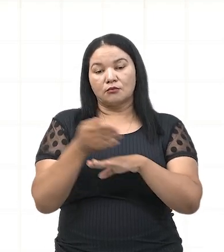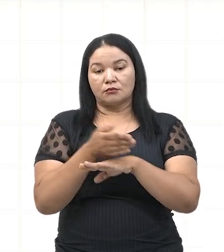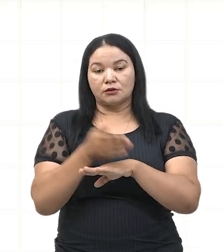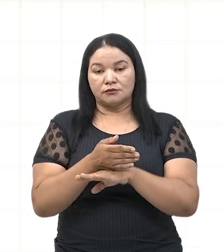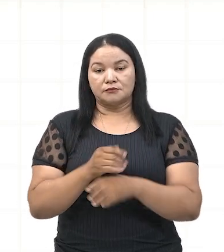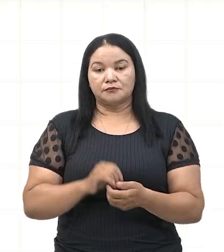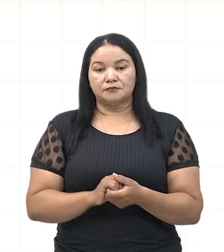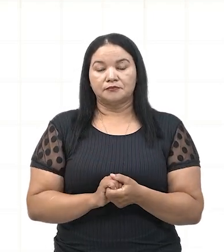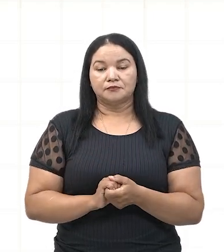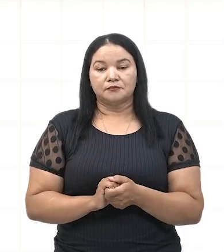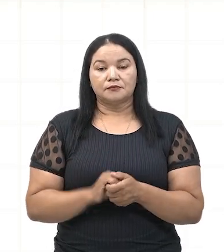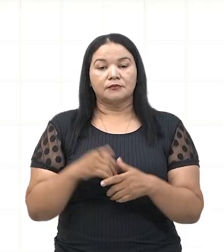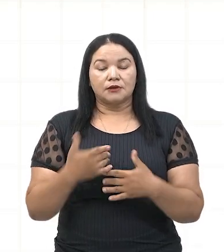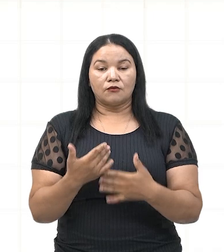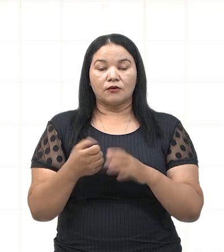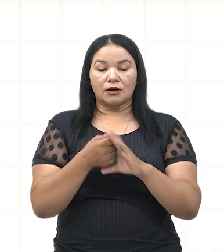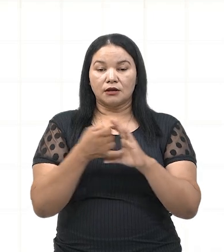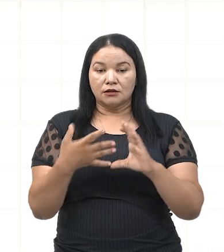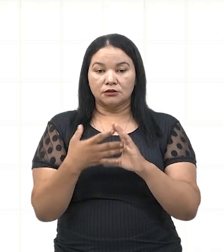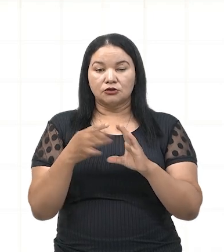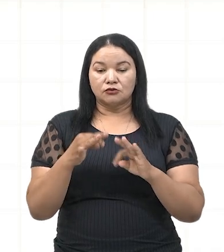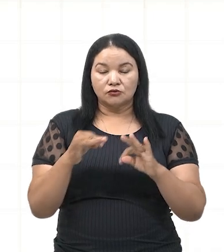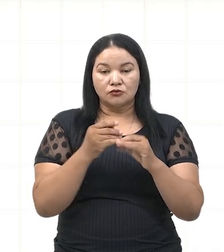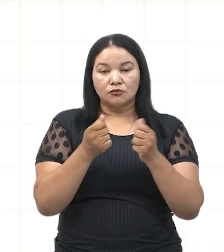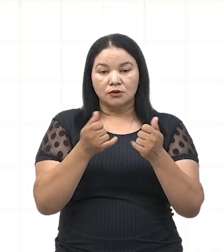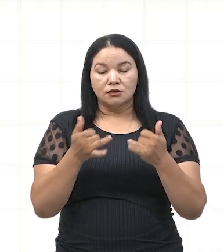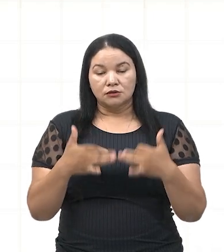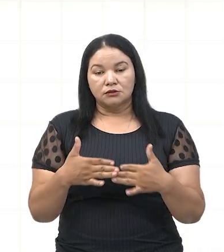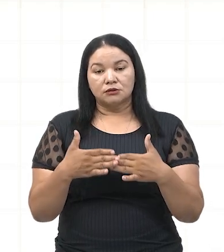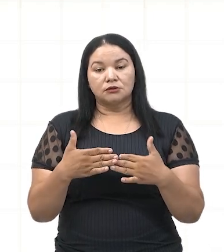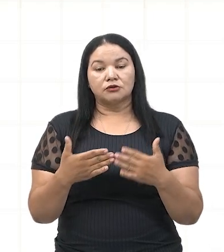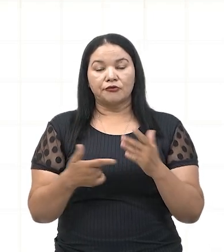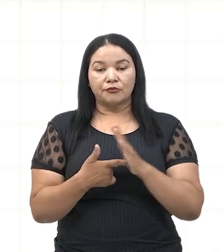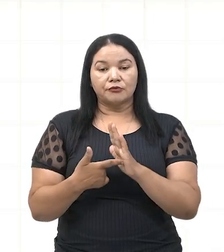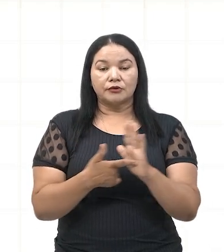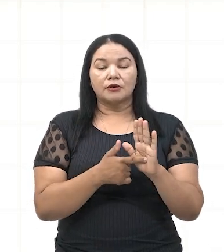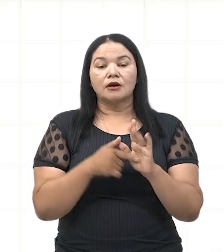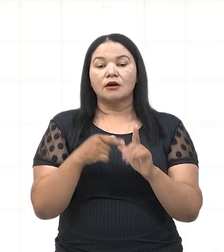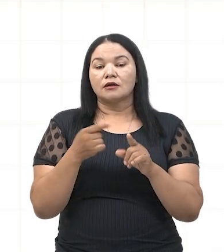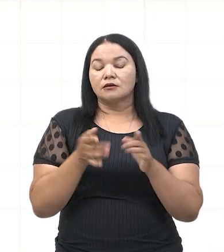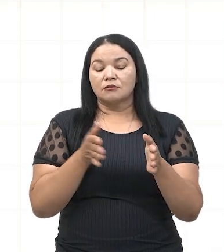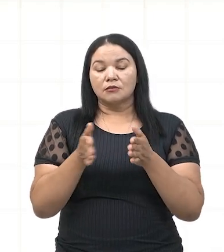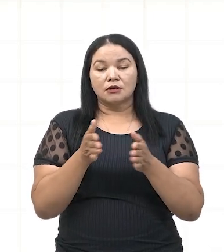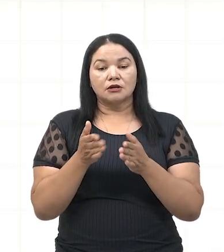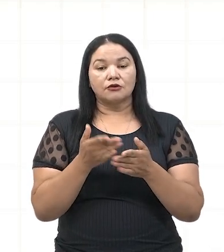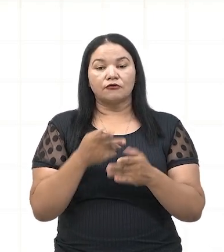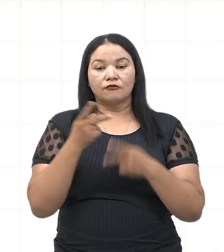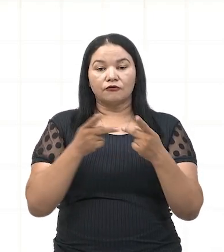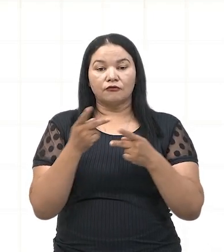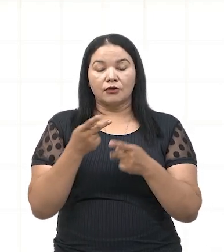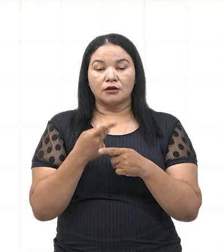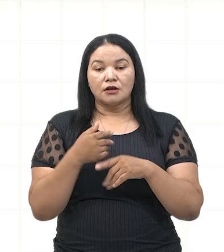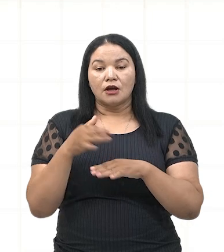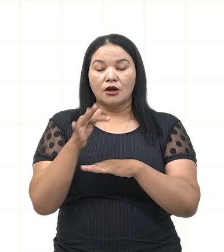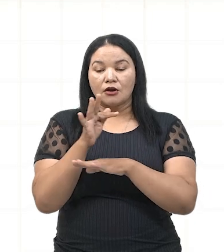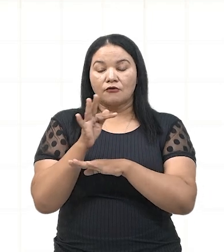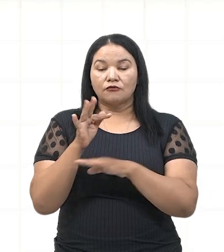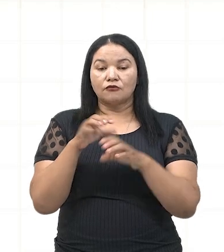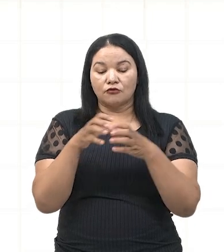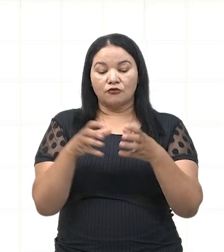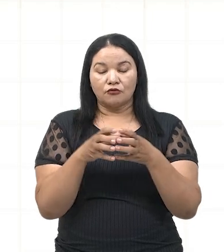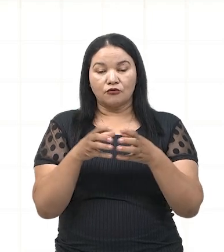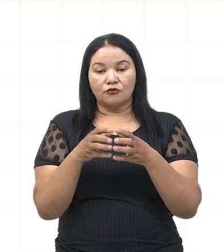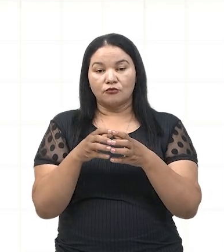essas características, né, elas foram bem evidenciadas, né? No momento em que se fala de federação, nós vamos observar